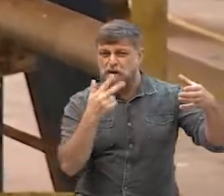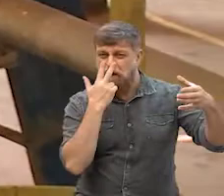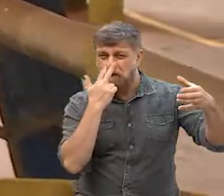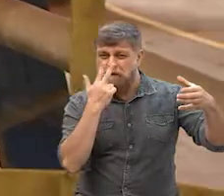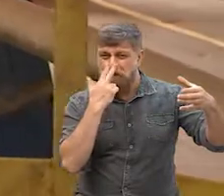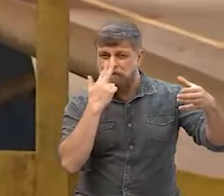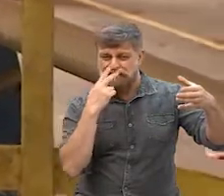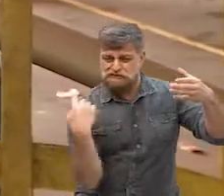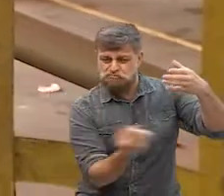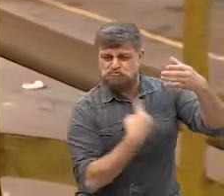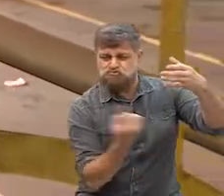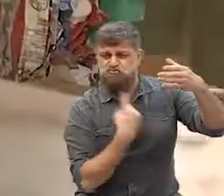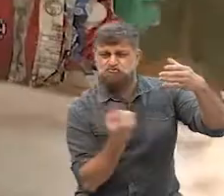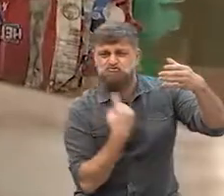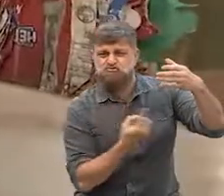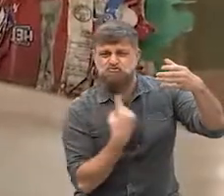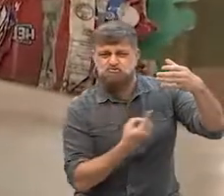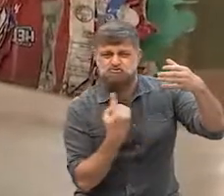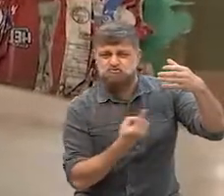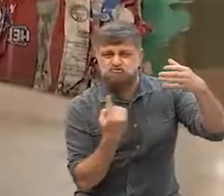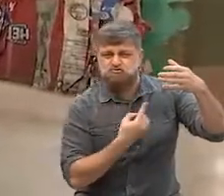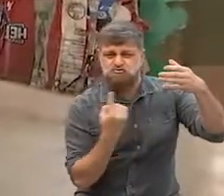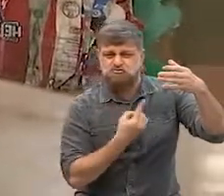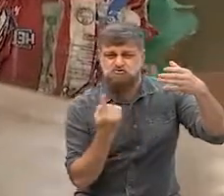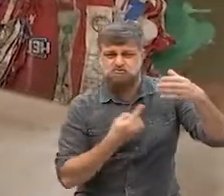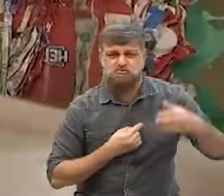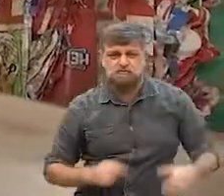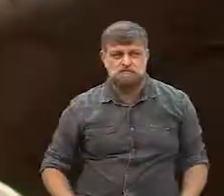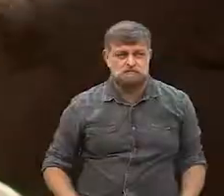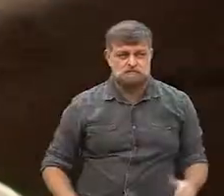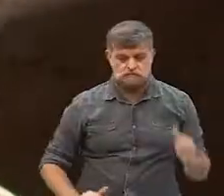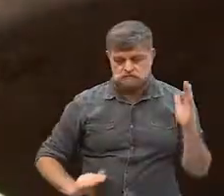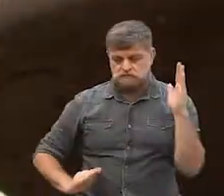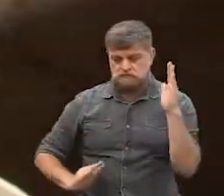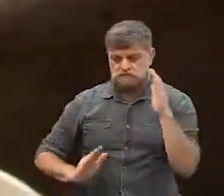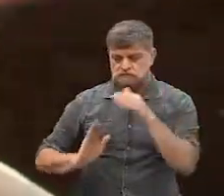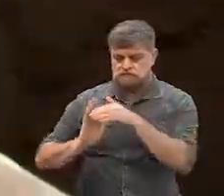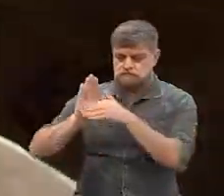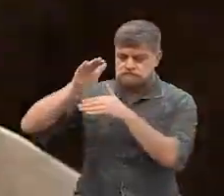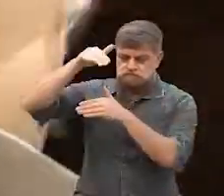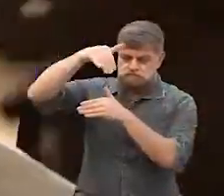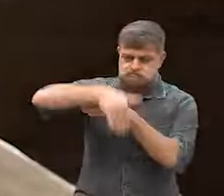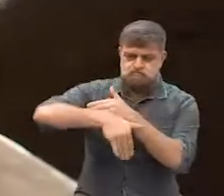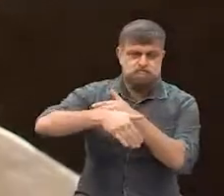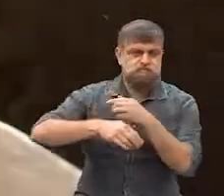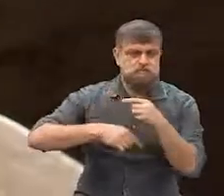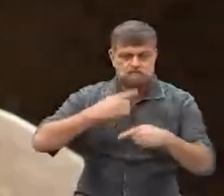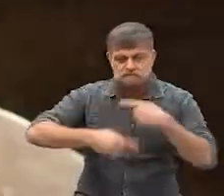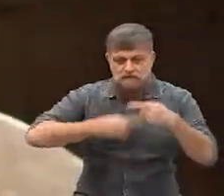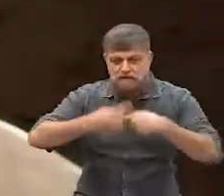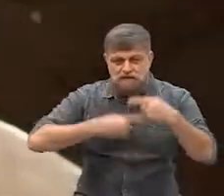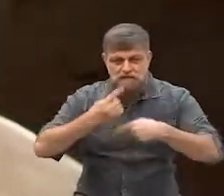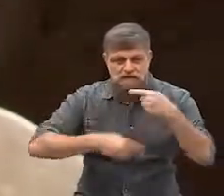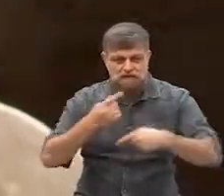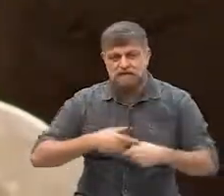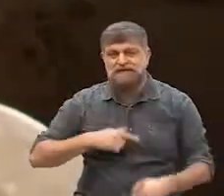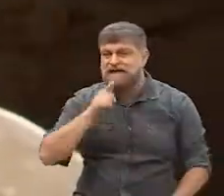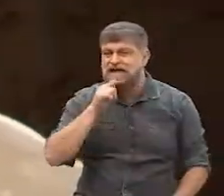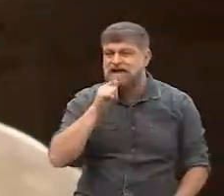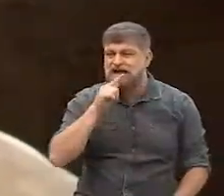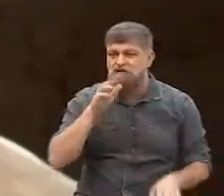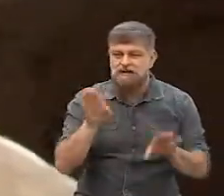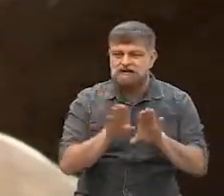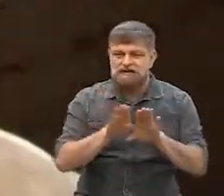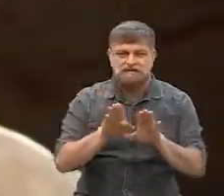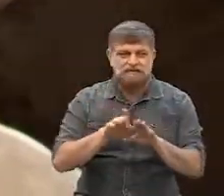grandes liquidificadores. Tudo sobe pela esteira e dentro passa pelo processamento com água,